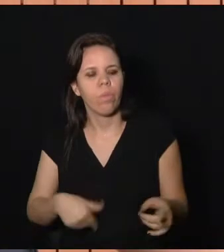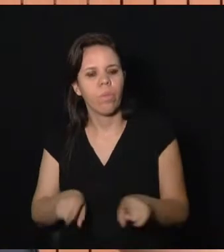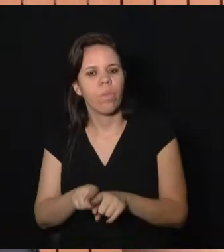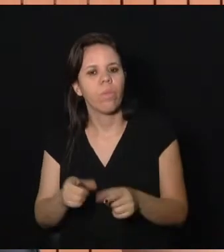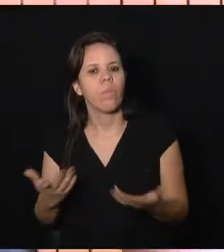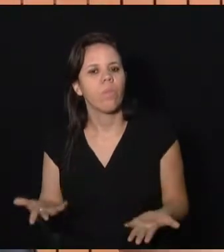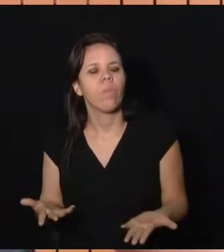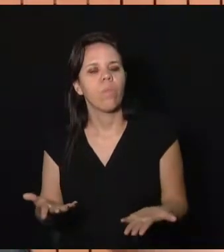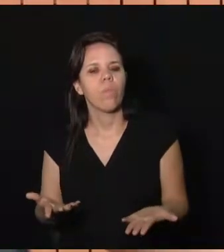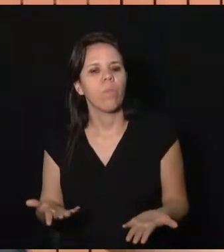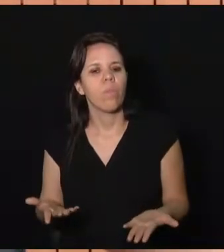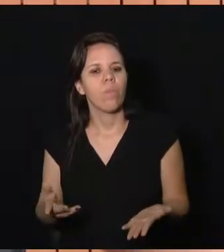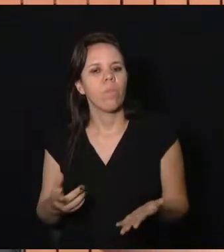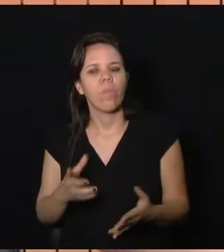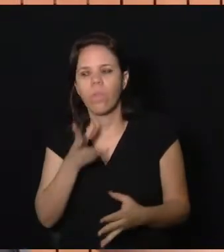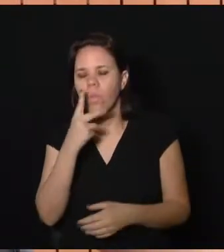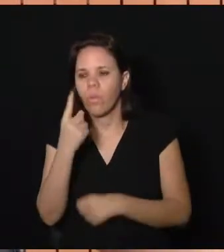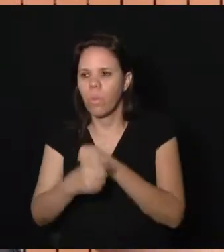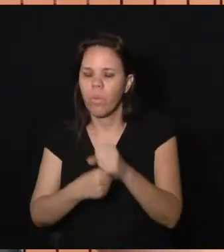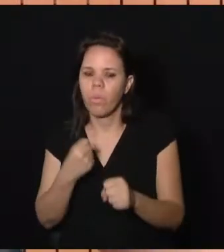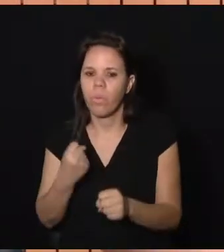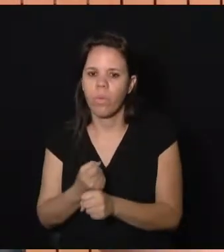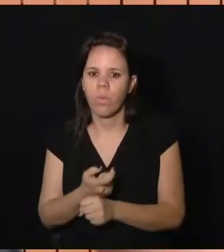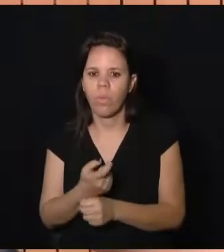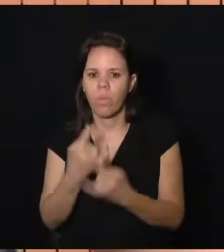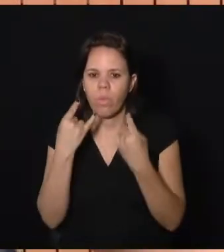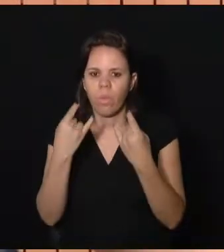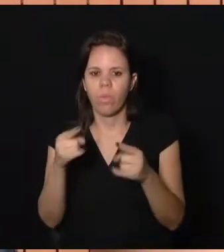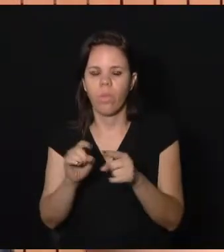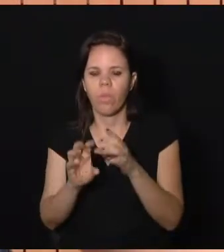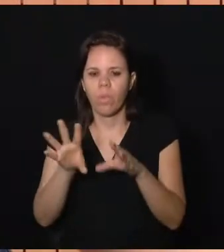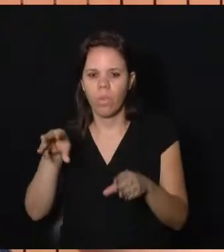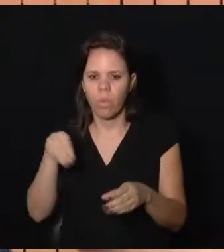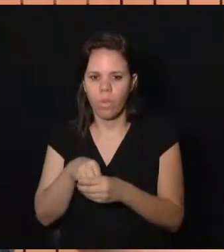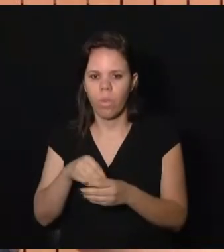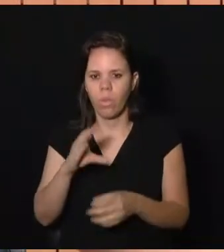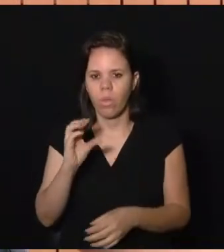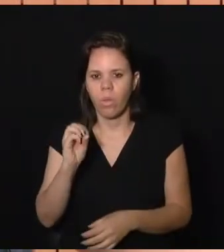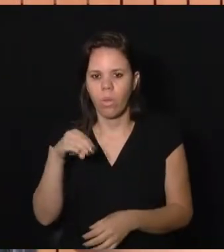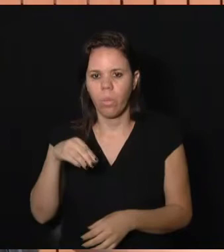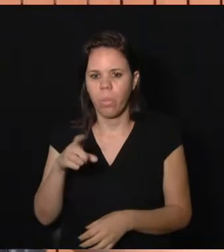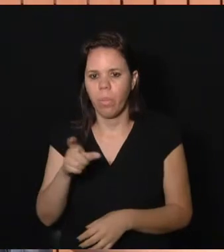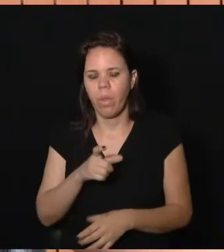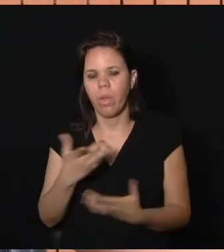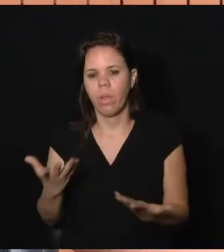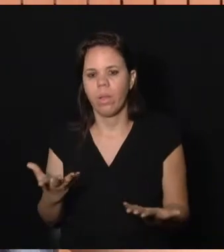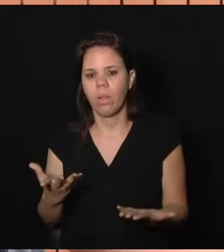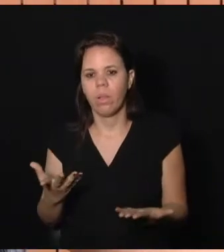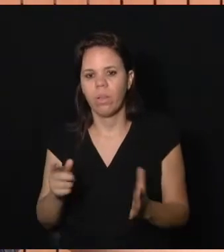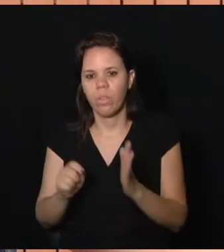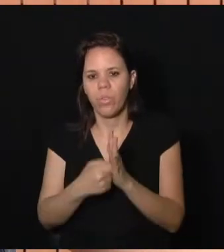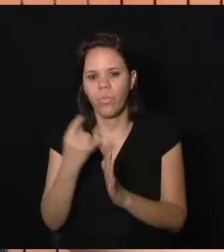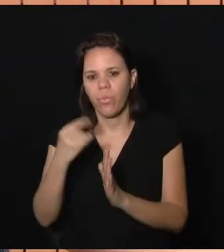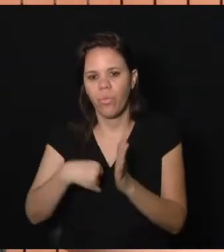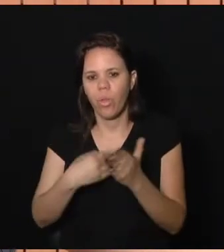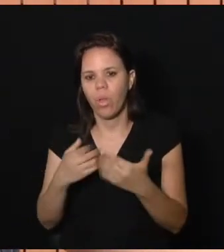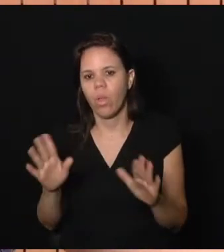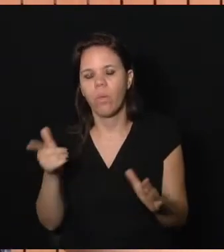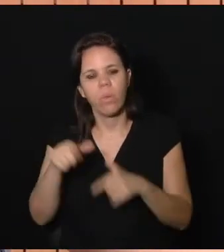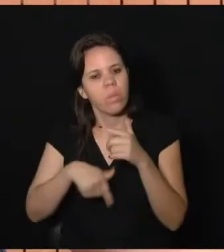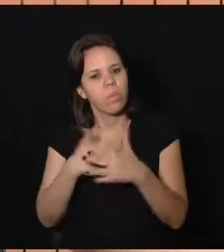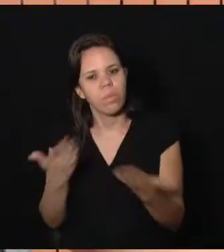exemplo, demore quase um ano para uma empresa de Comex se instalar aqui com alvará de funcionamento, sem o qual ele não consegue licença para trabalhar.